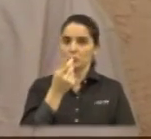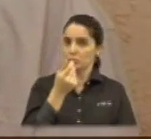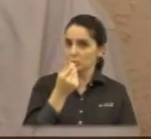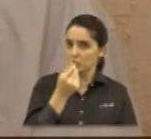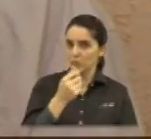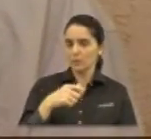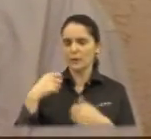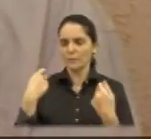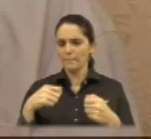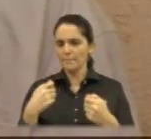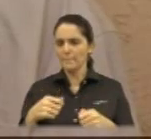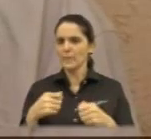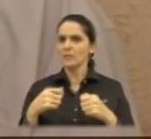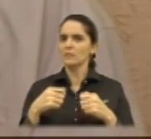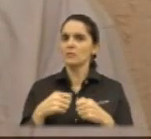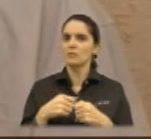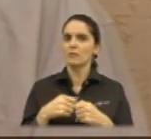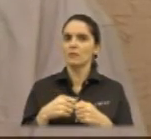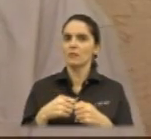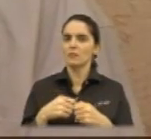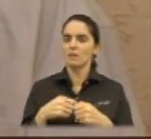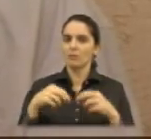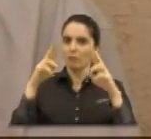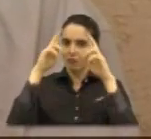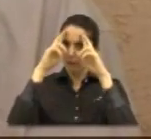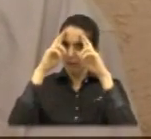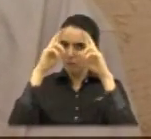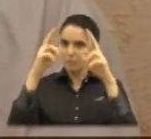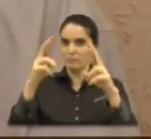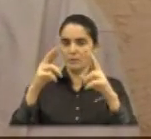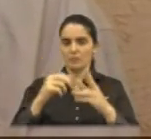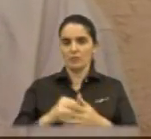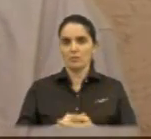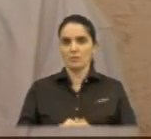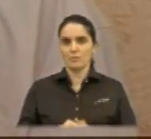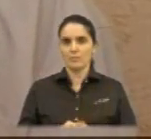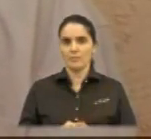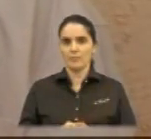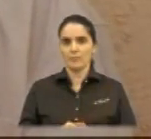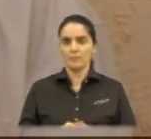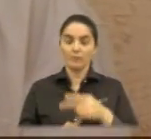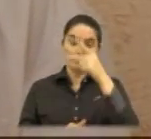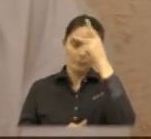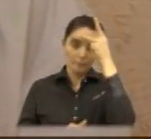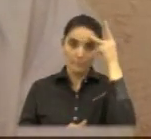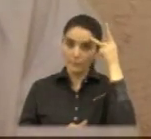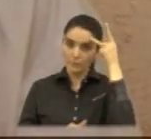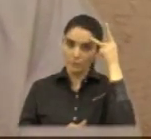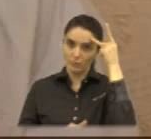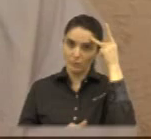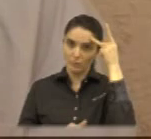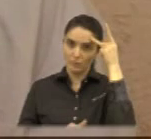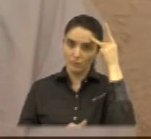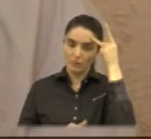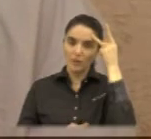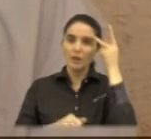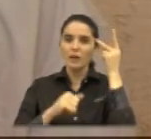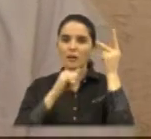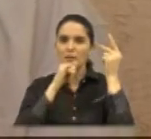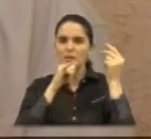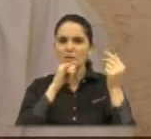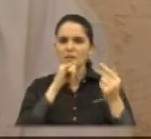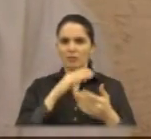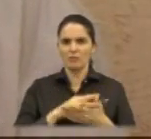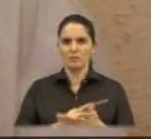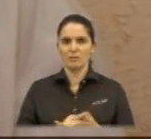ser respeitada, ela tem que ser servida de imagem, de exemplo para as futuras gerações. E